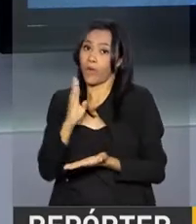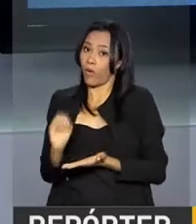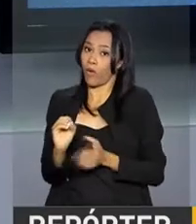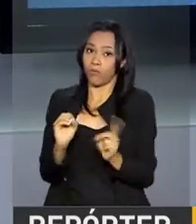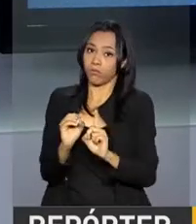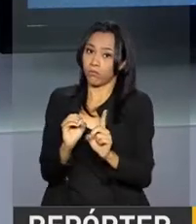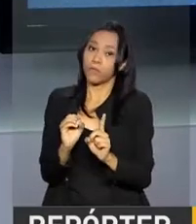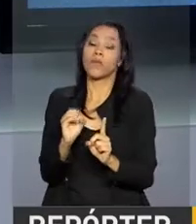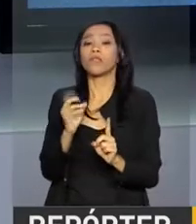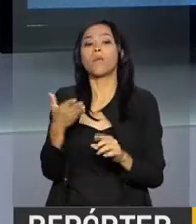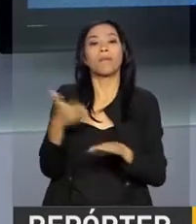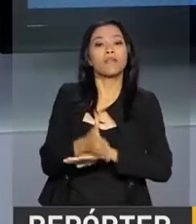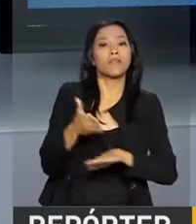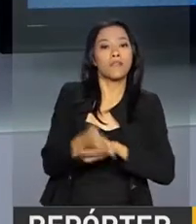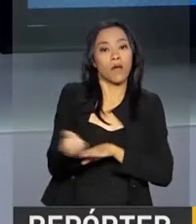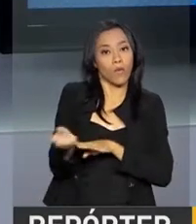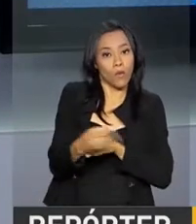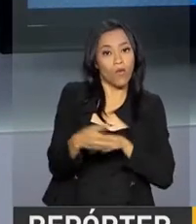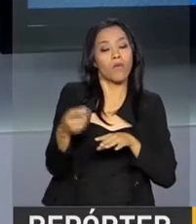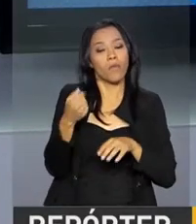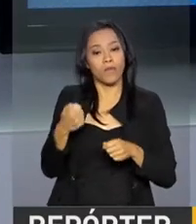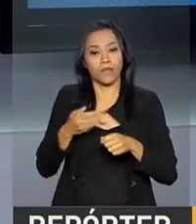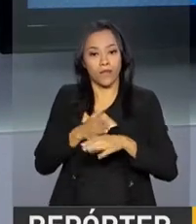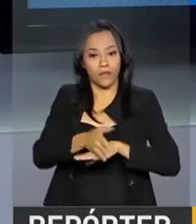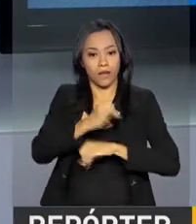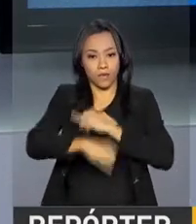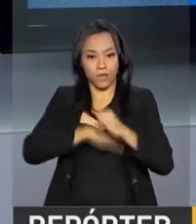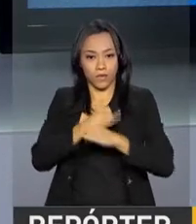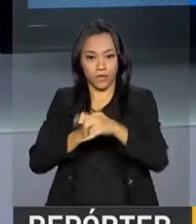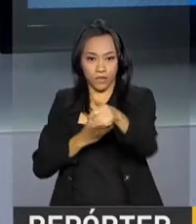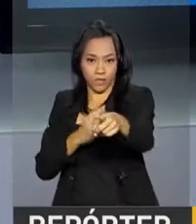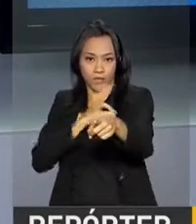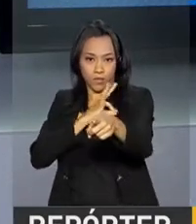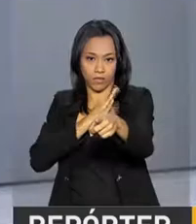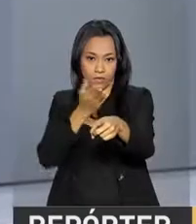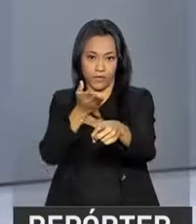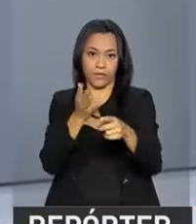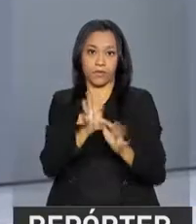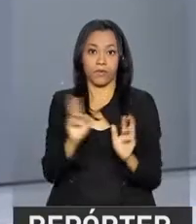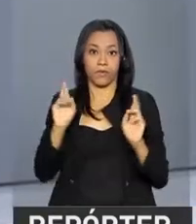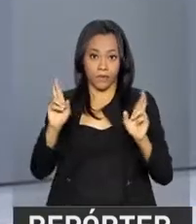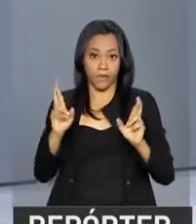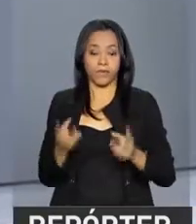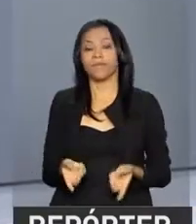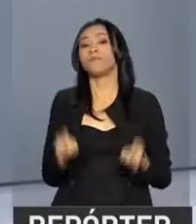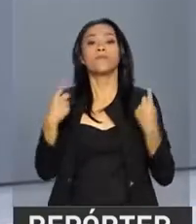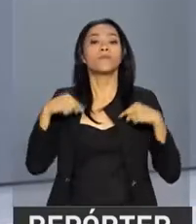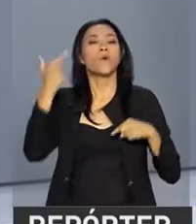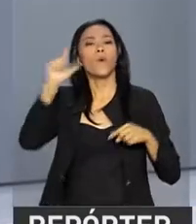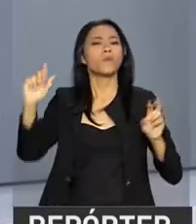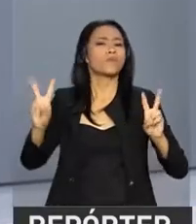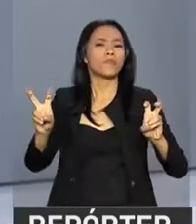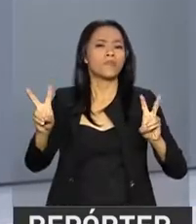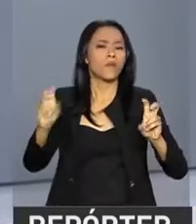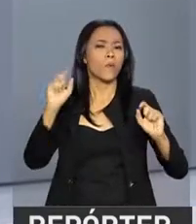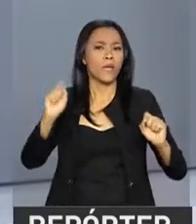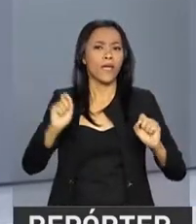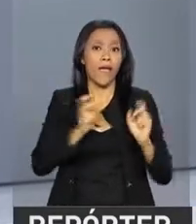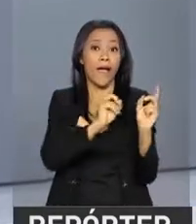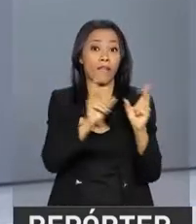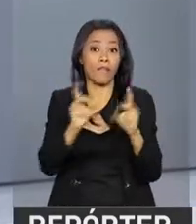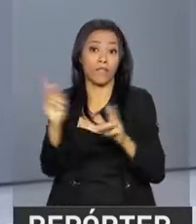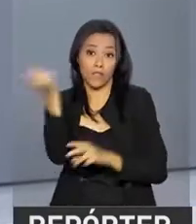para acessar a nova ferramenta é só entrar no site da polícia rodoviária federal agora vamos falar sobre o combate ao tráfico de